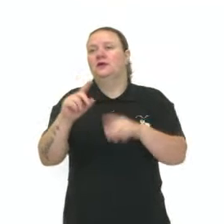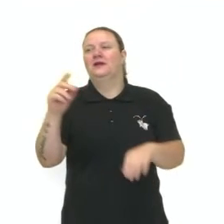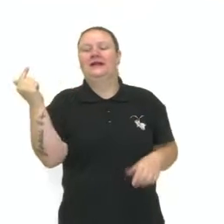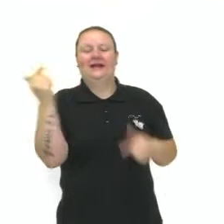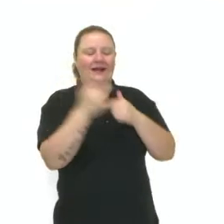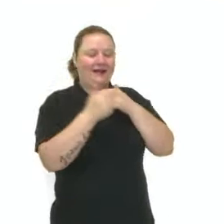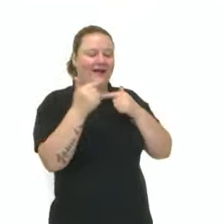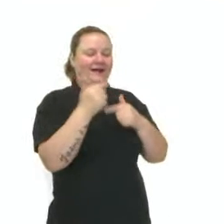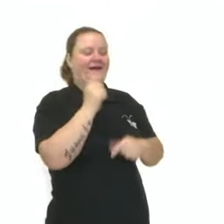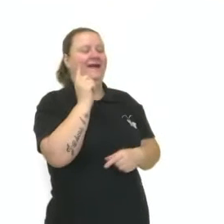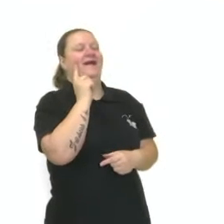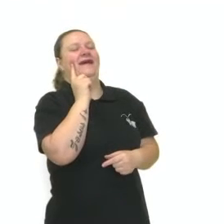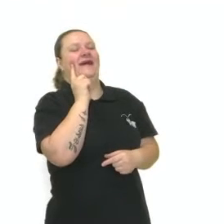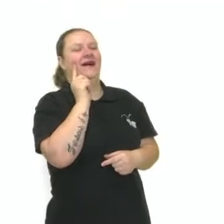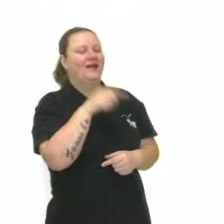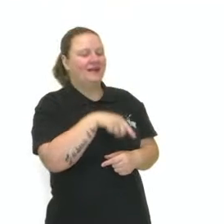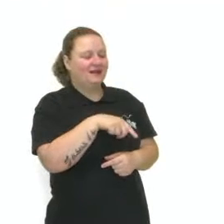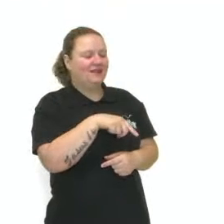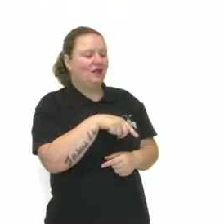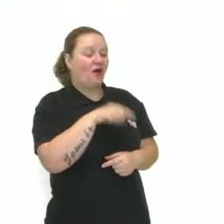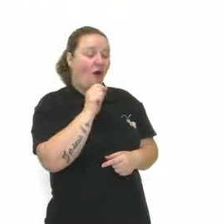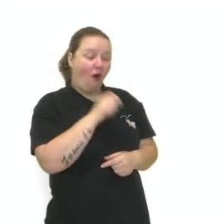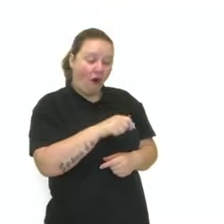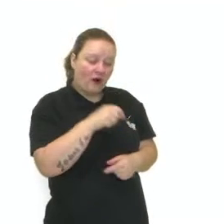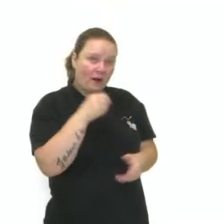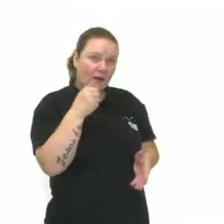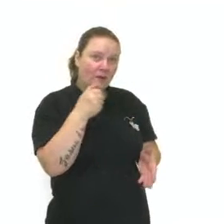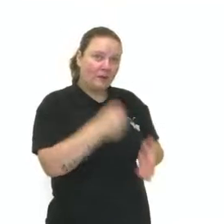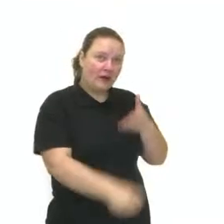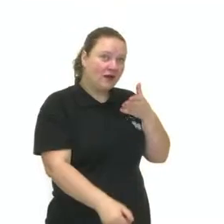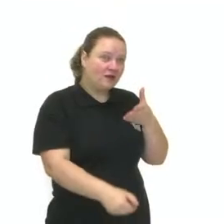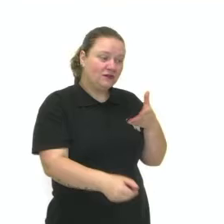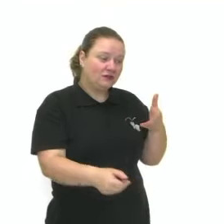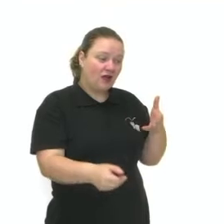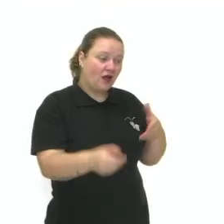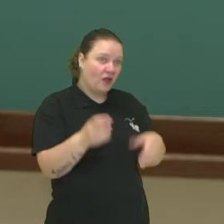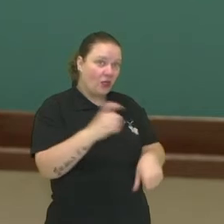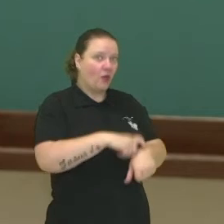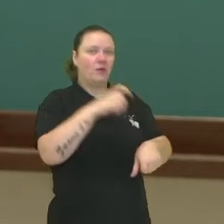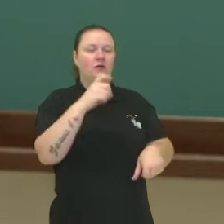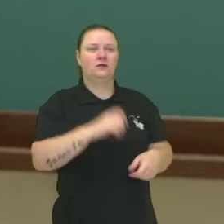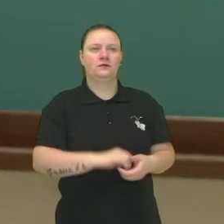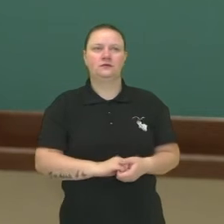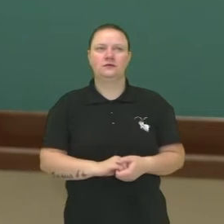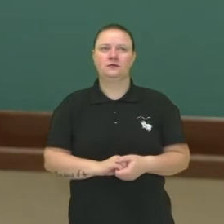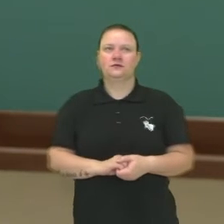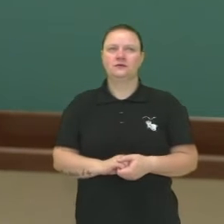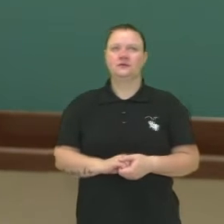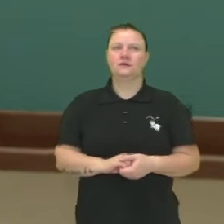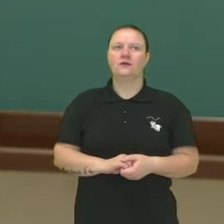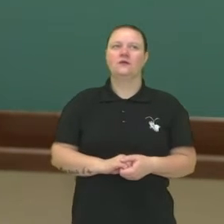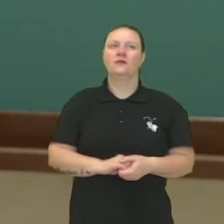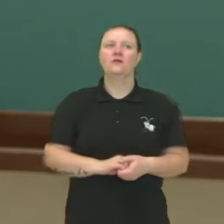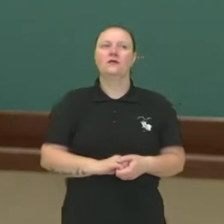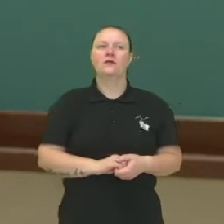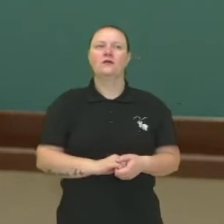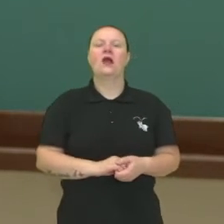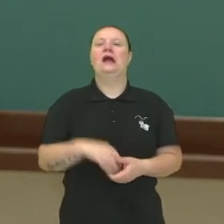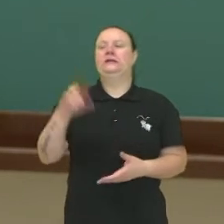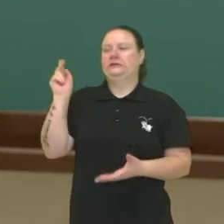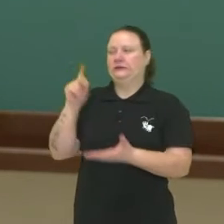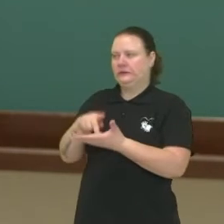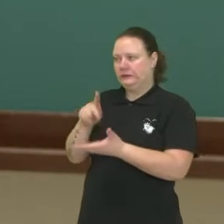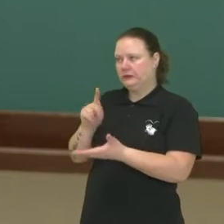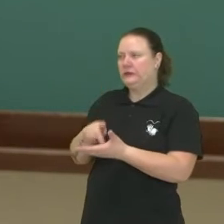rindo: olhe, se não dá por ela, perdia de uma vez. E olha a resposta do Honório aqui para confirmar. É